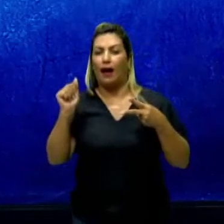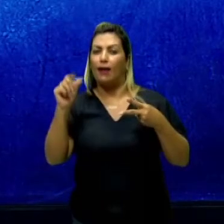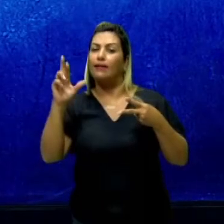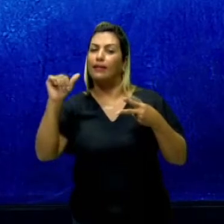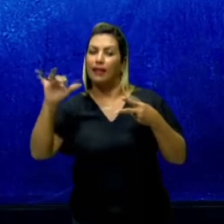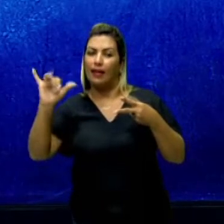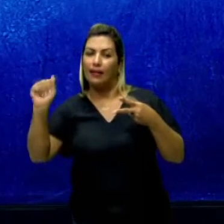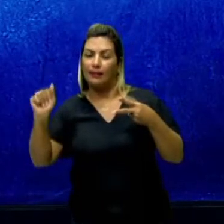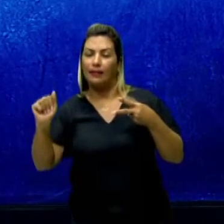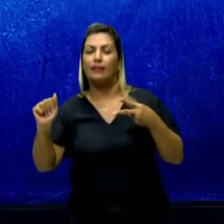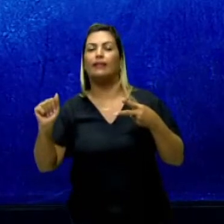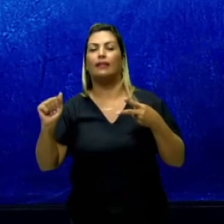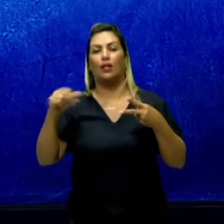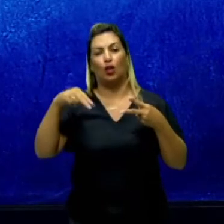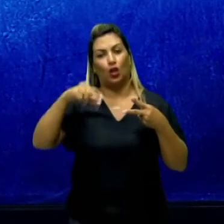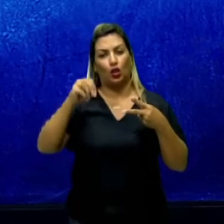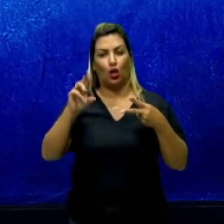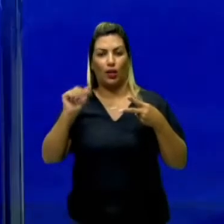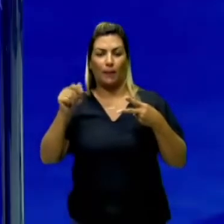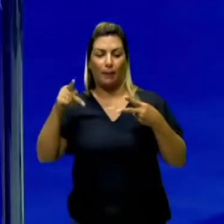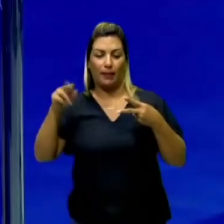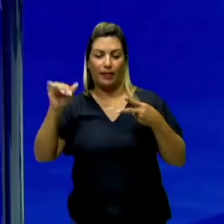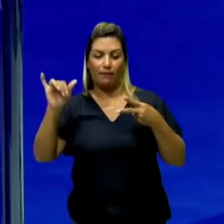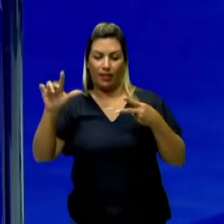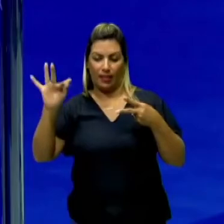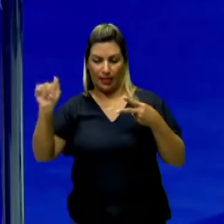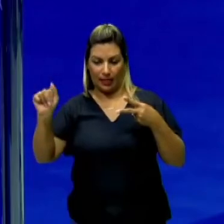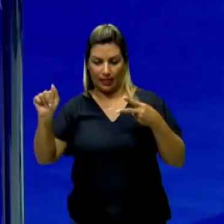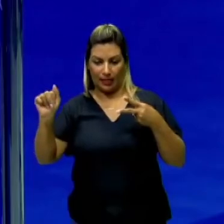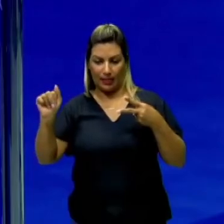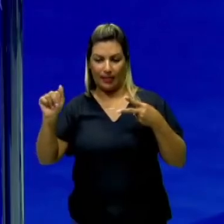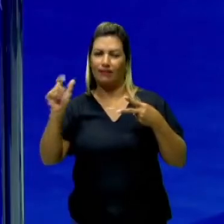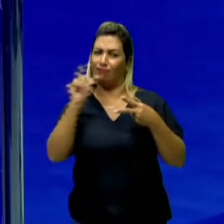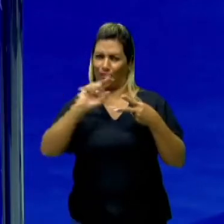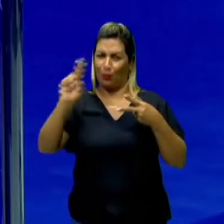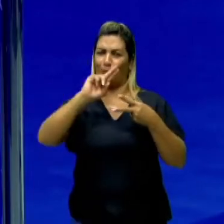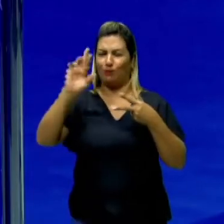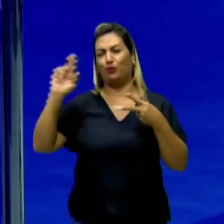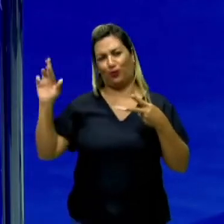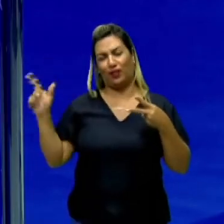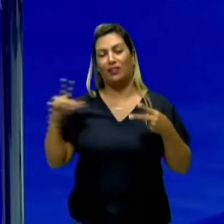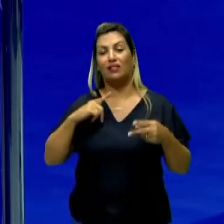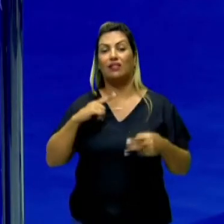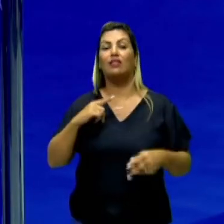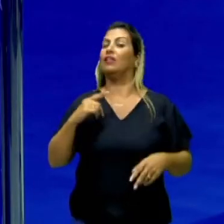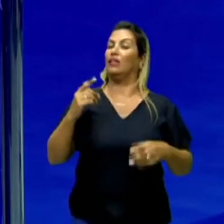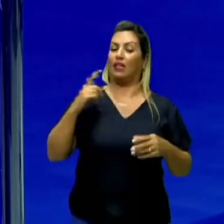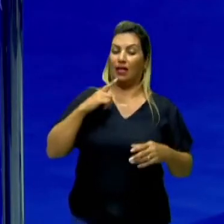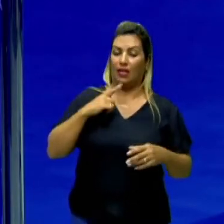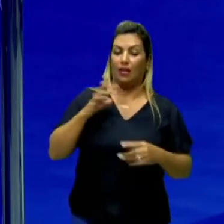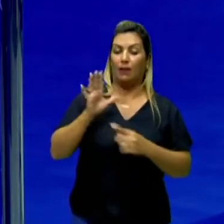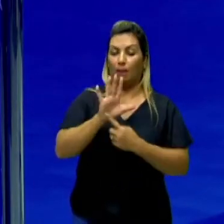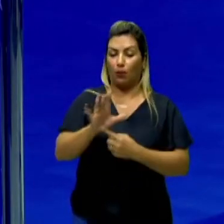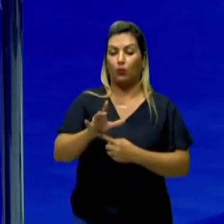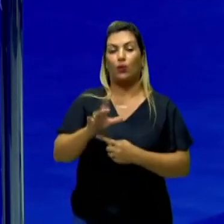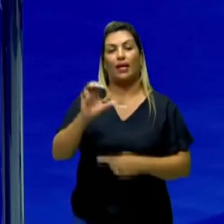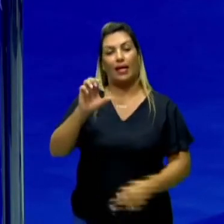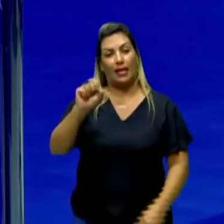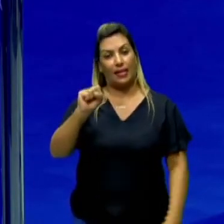chamada de norepinefrina. E o córtex adrenal produz hormônios